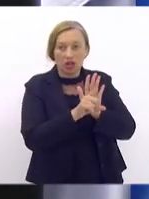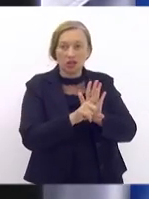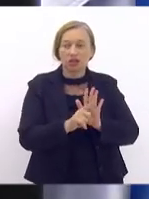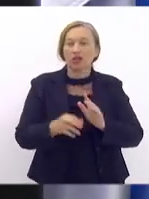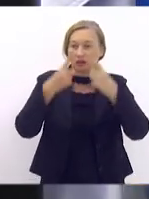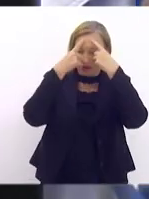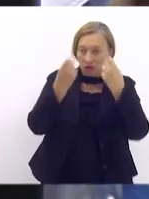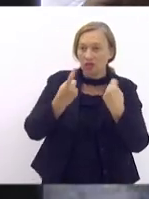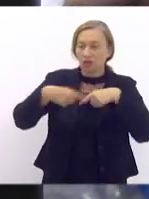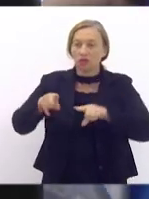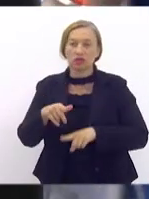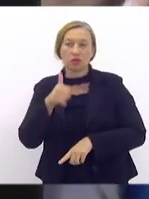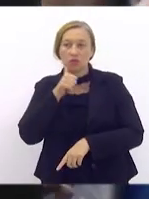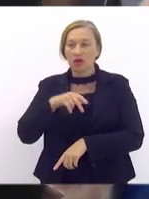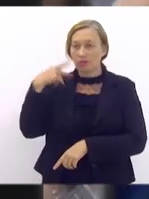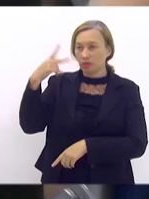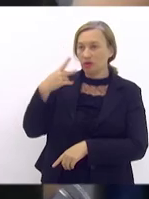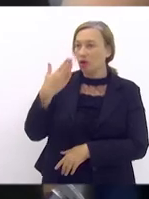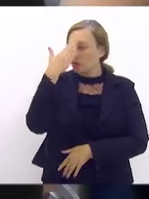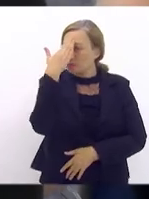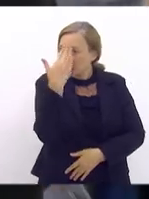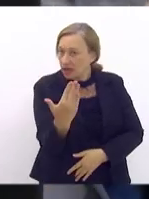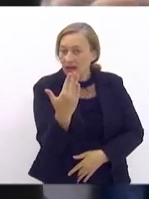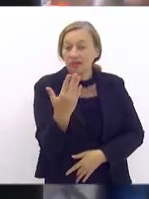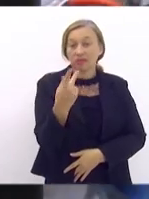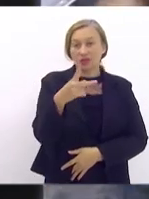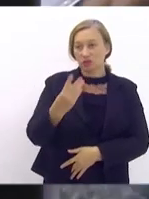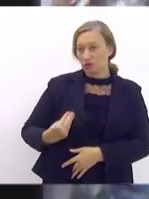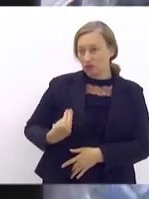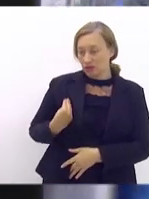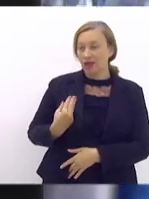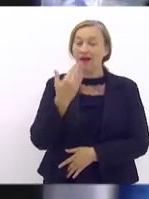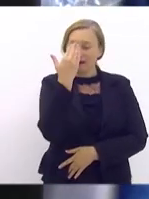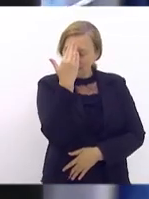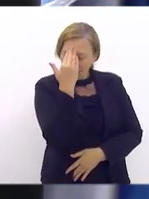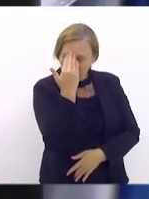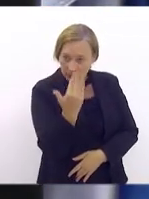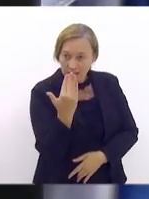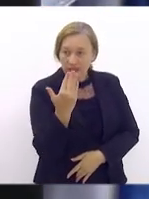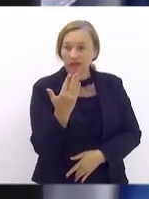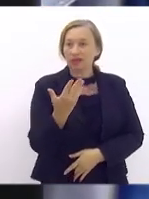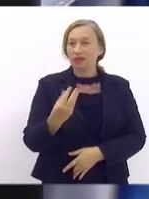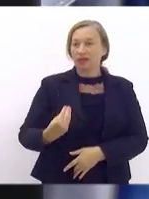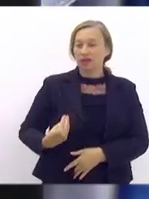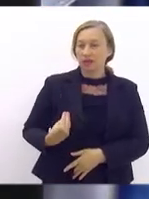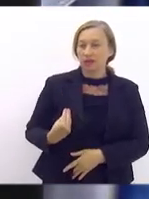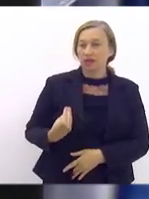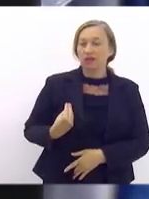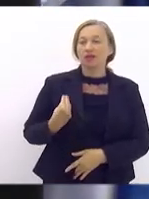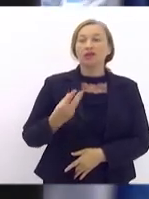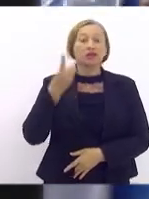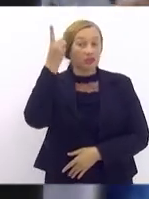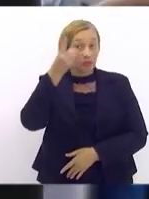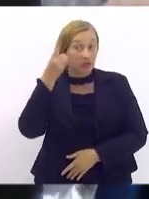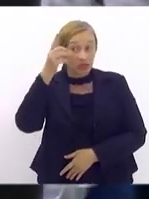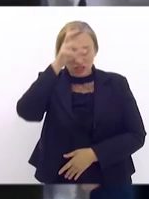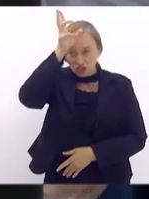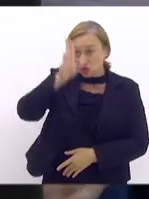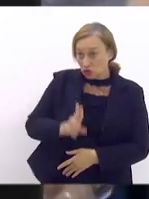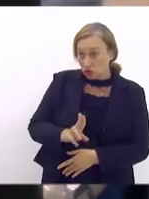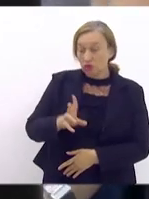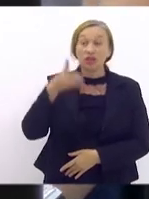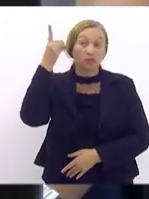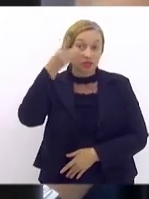política contra as mulheres. Então, muitíssimo obrigada pela sua presença, agradecer a participação de sempre da deputada Tia Ju,